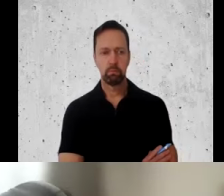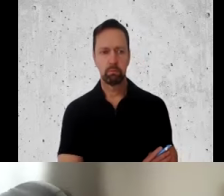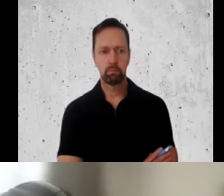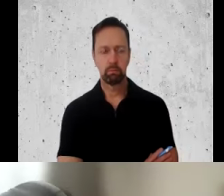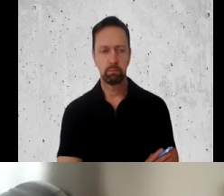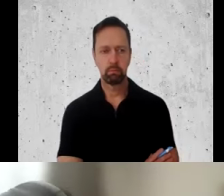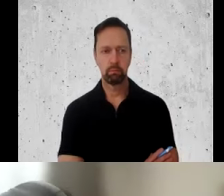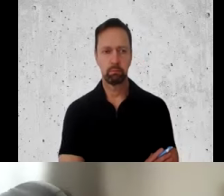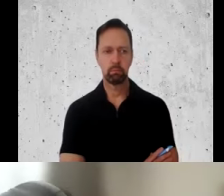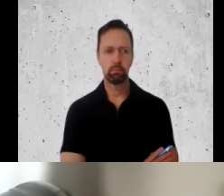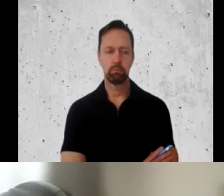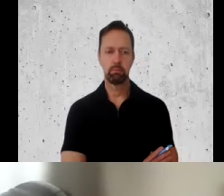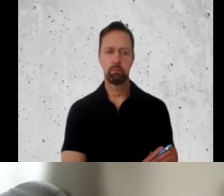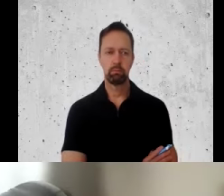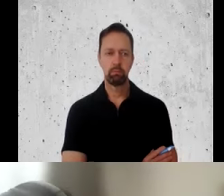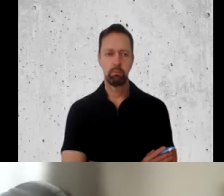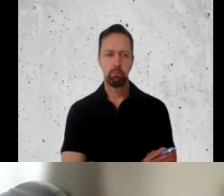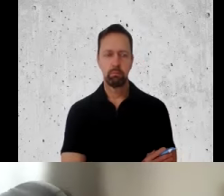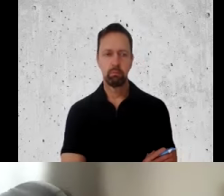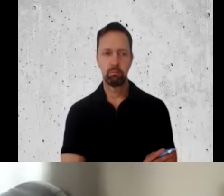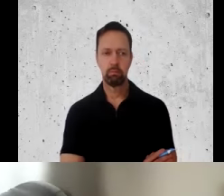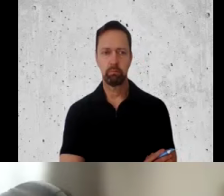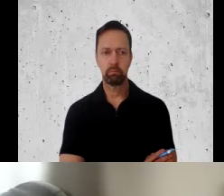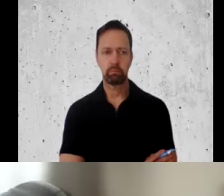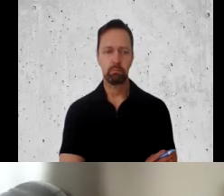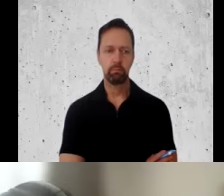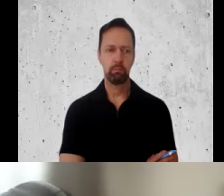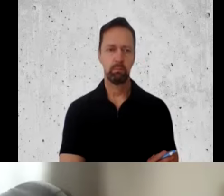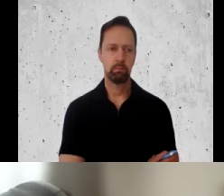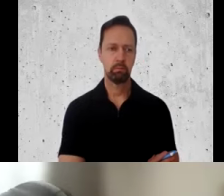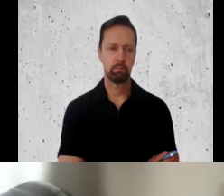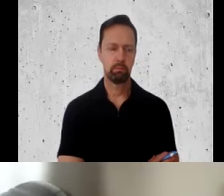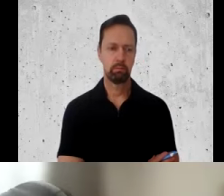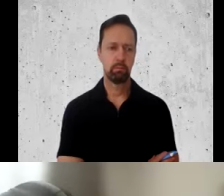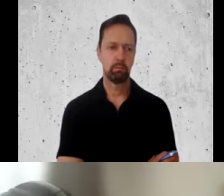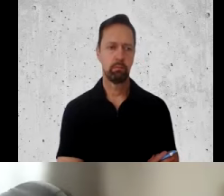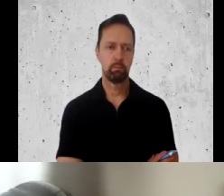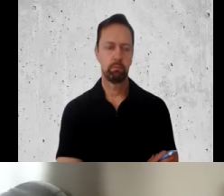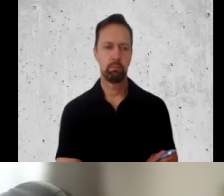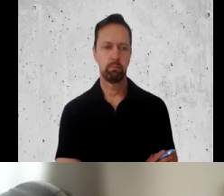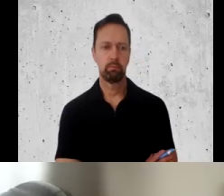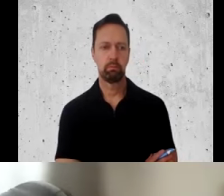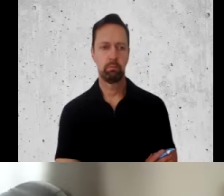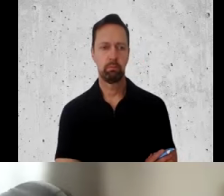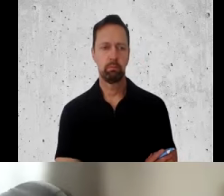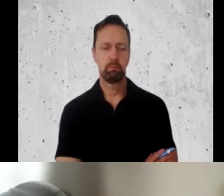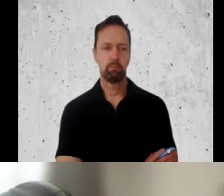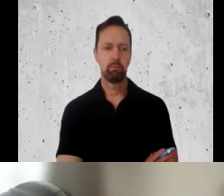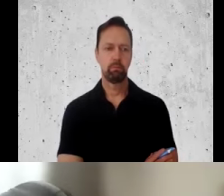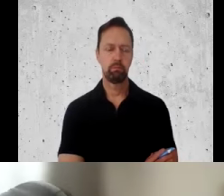com as políticas macro, né? Essa lei de falência de 2005, ela está naquele contexto da expansão do crédito que a gente teve nos anos 2000,